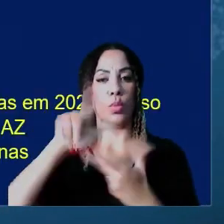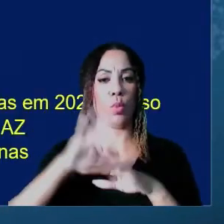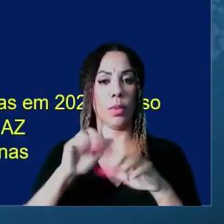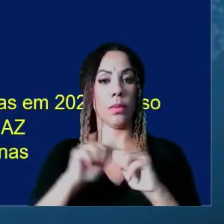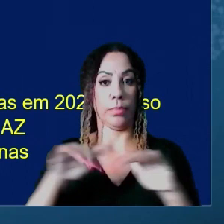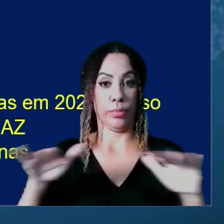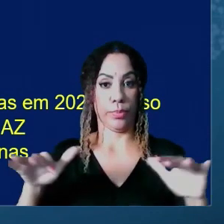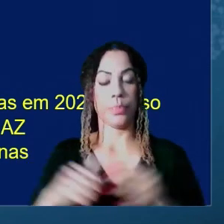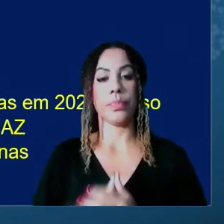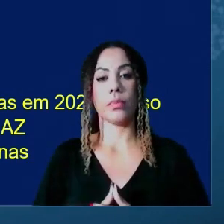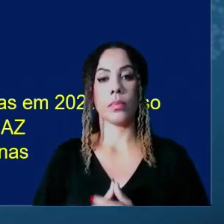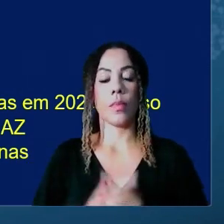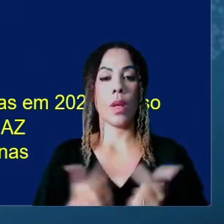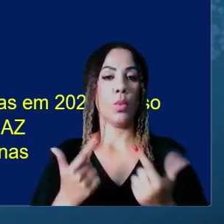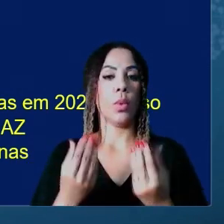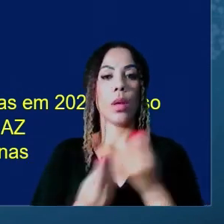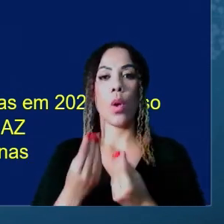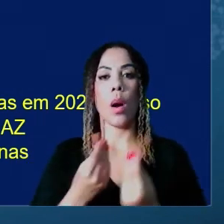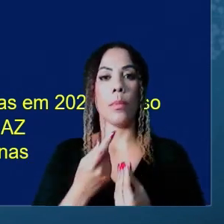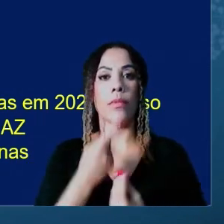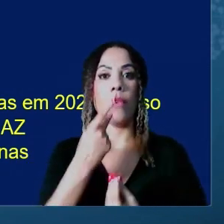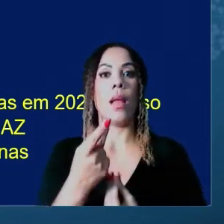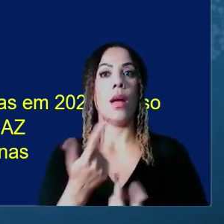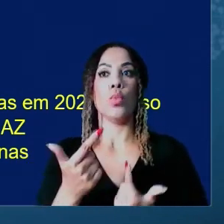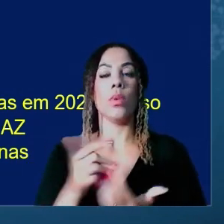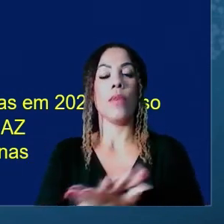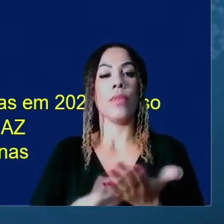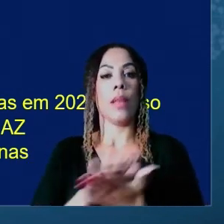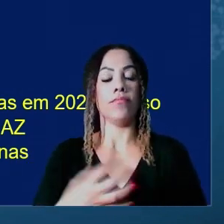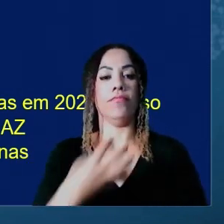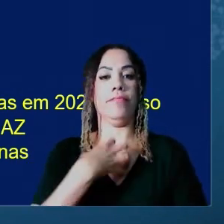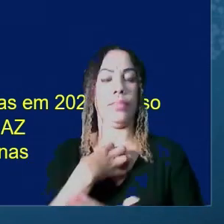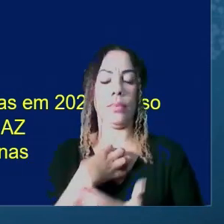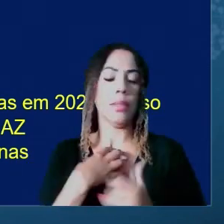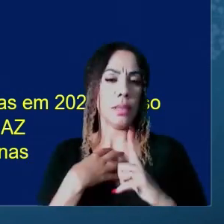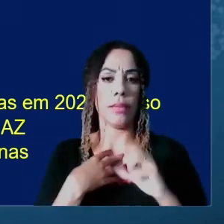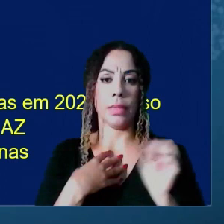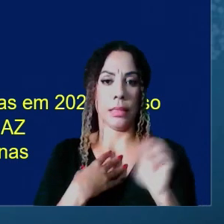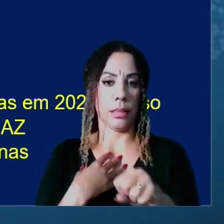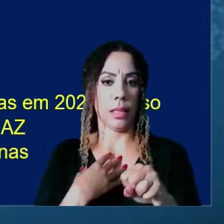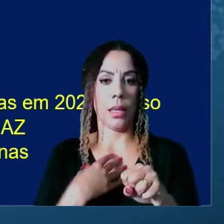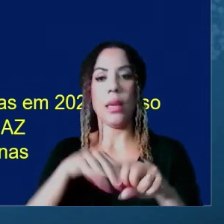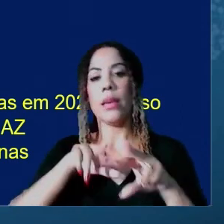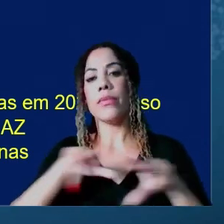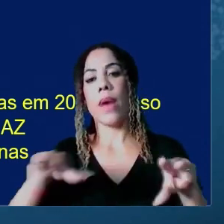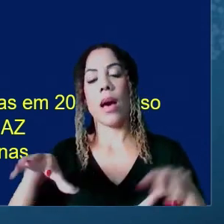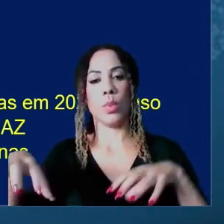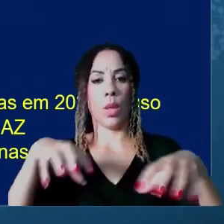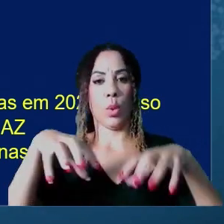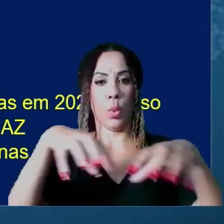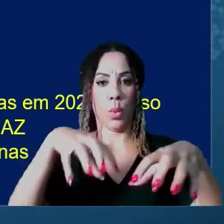É inegável que nós tivemos um impacto da pandemia em vários setores, mas principalmente